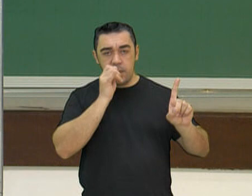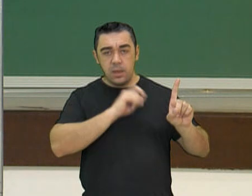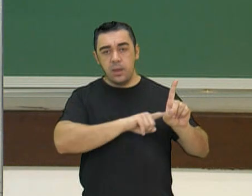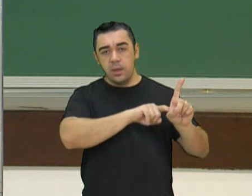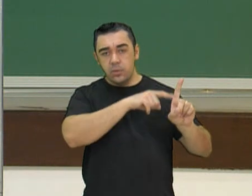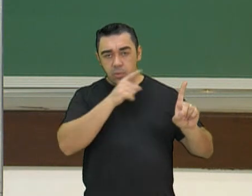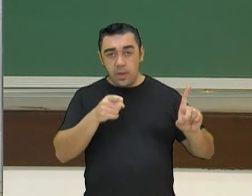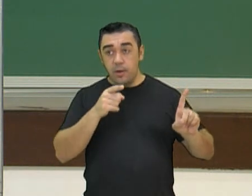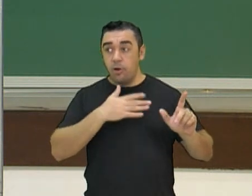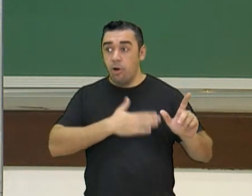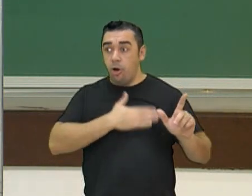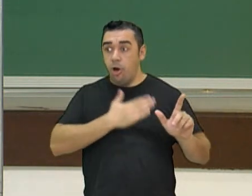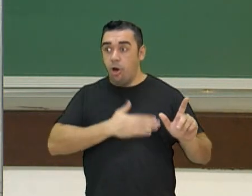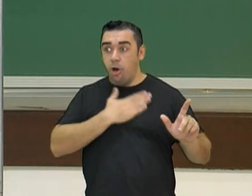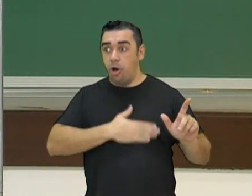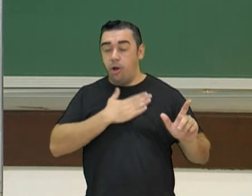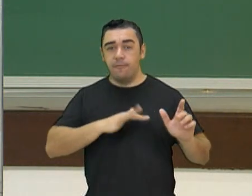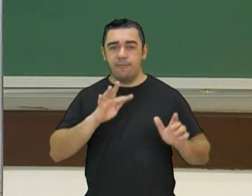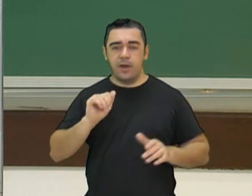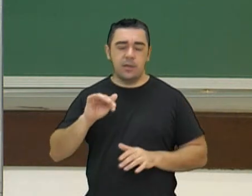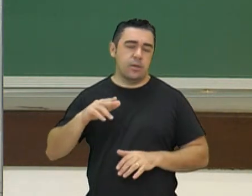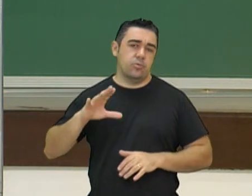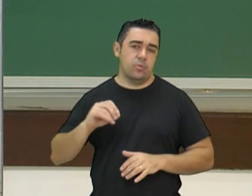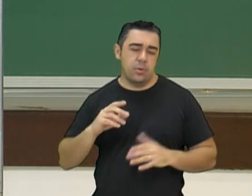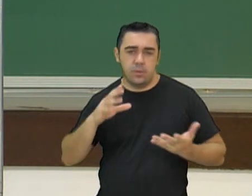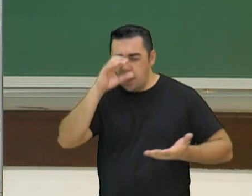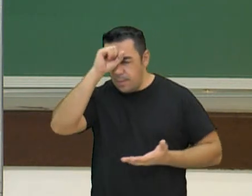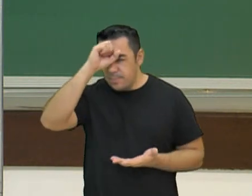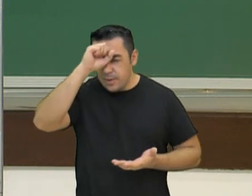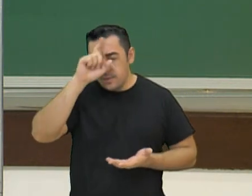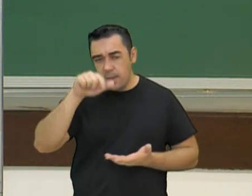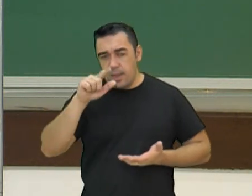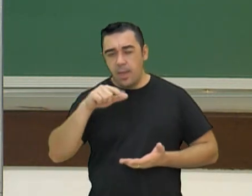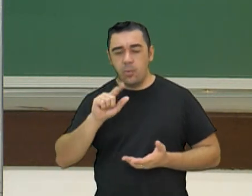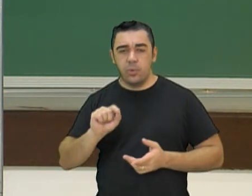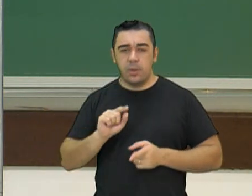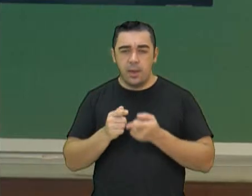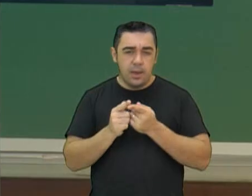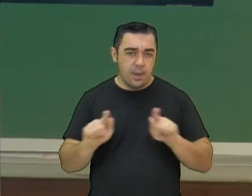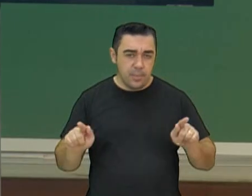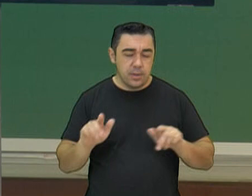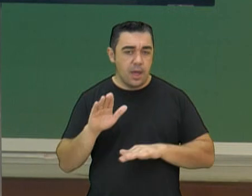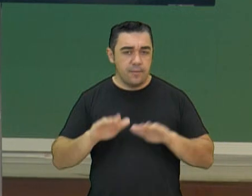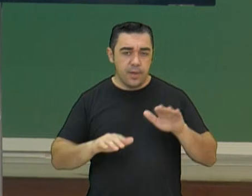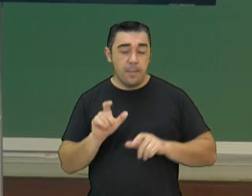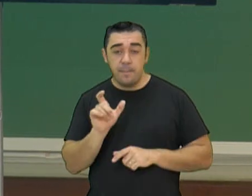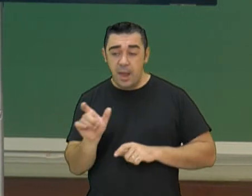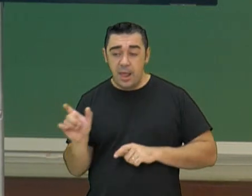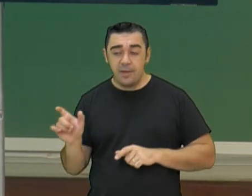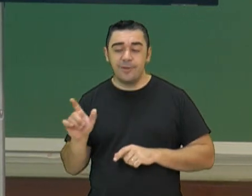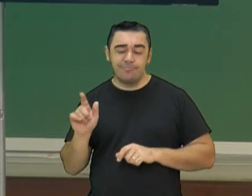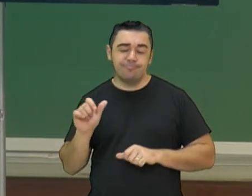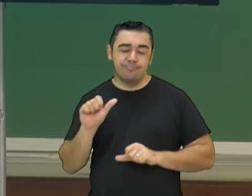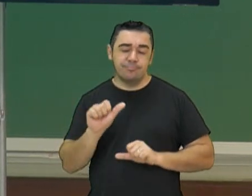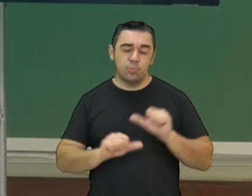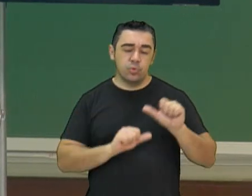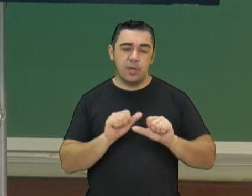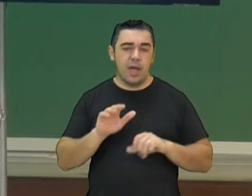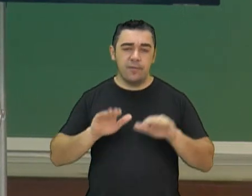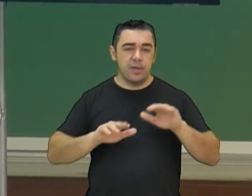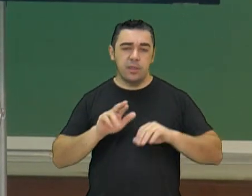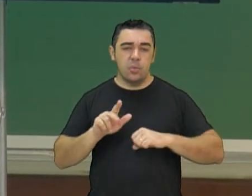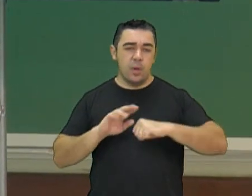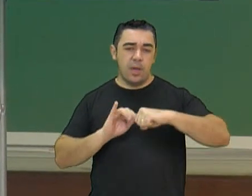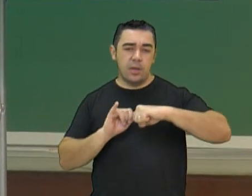para a gente aprender também mais essas questões aí referentes à nossa gramática, né? Nem sempre as palavras são adjetivos. Às